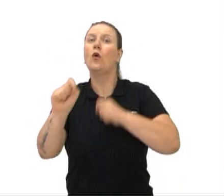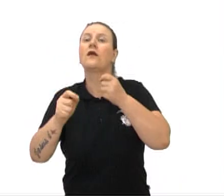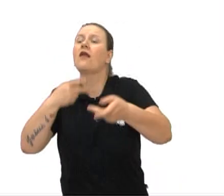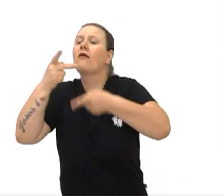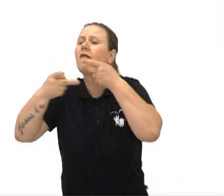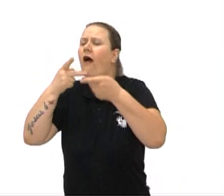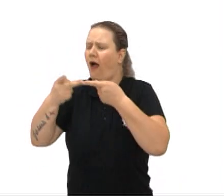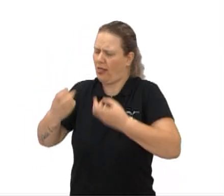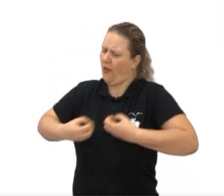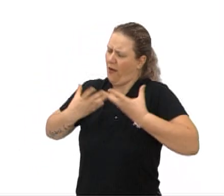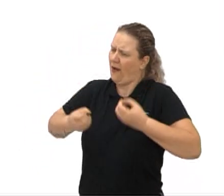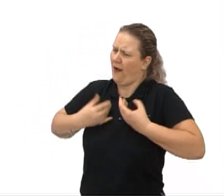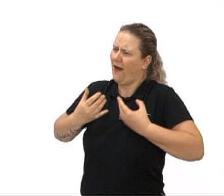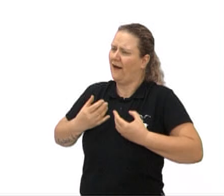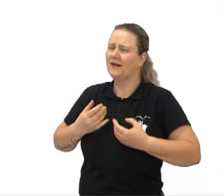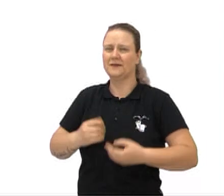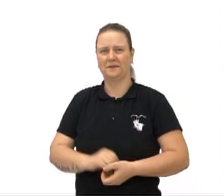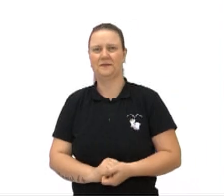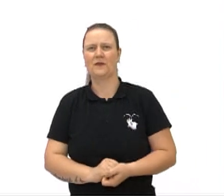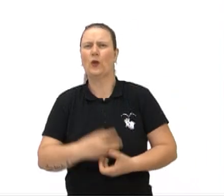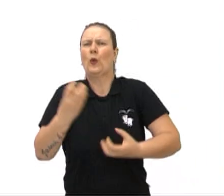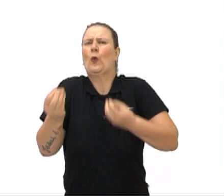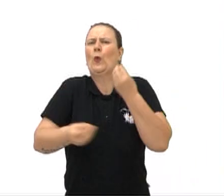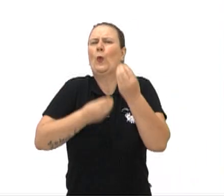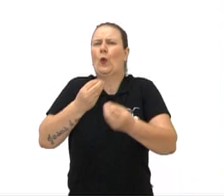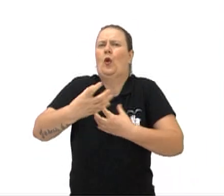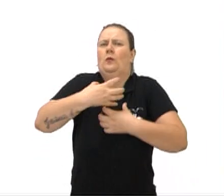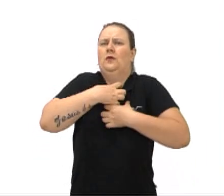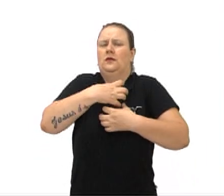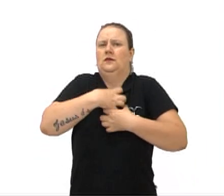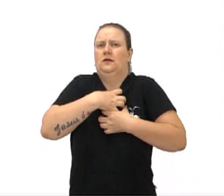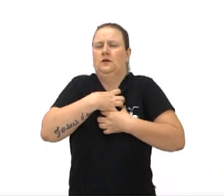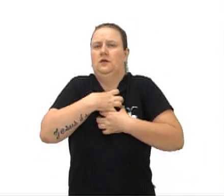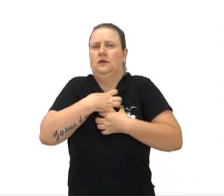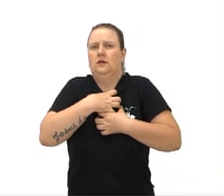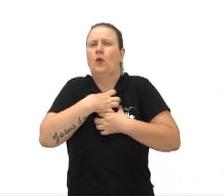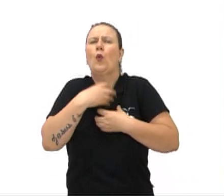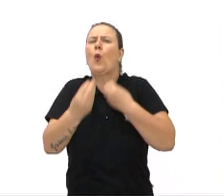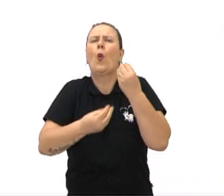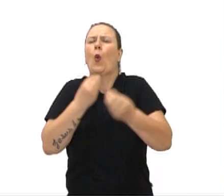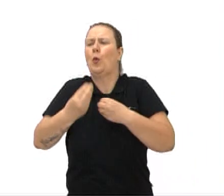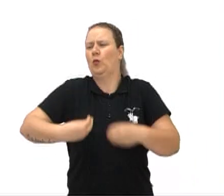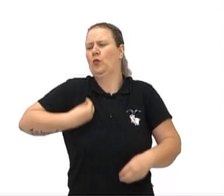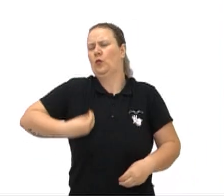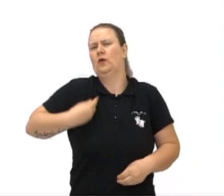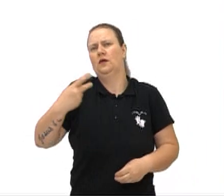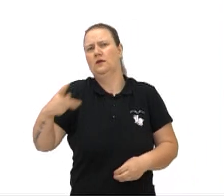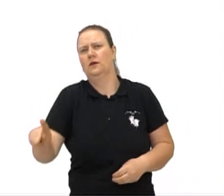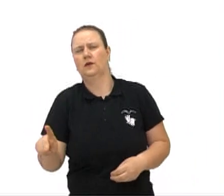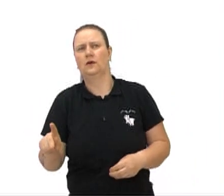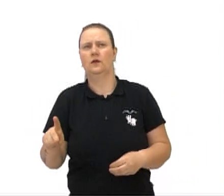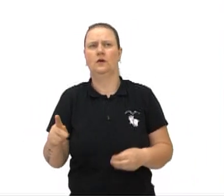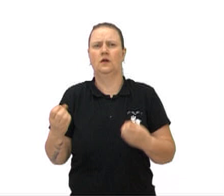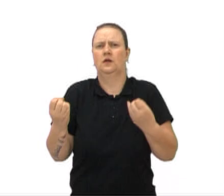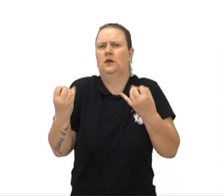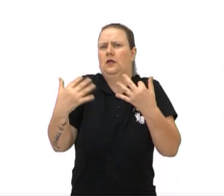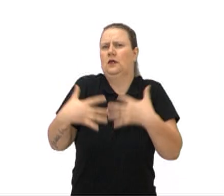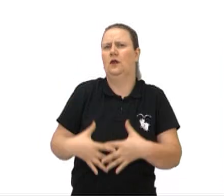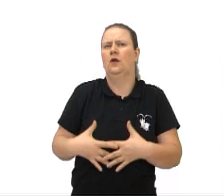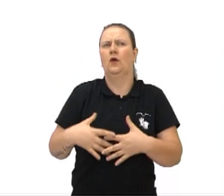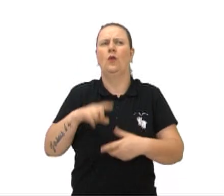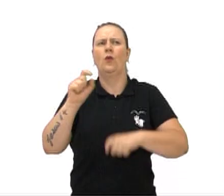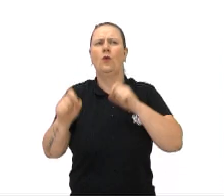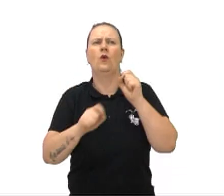contas? Como está? Como se encontra? Como tem andado? O que contas, né? E que